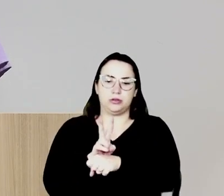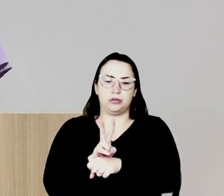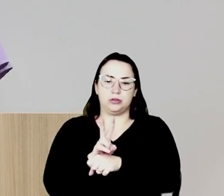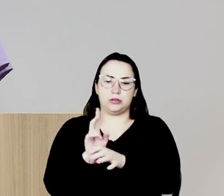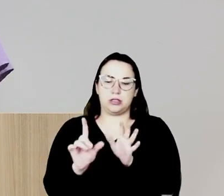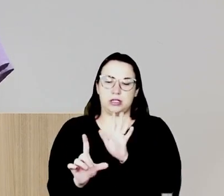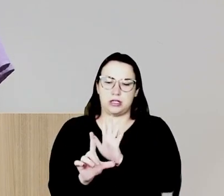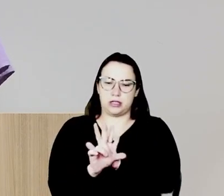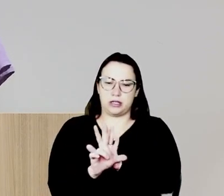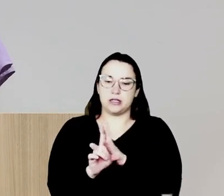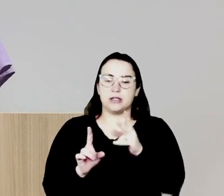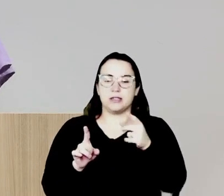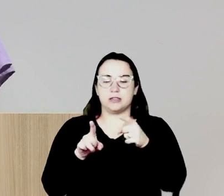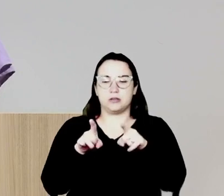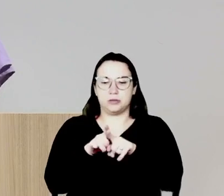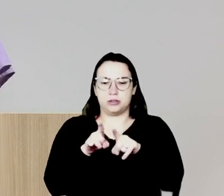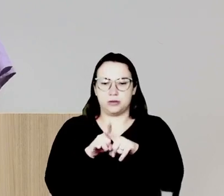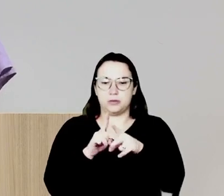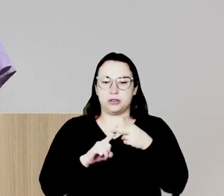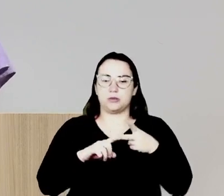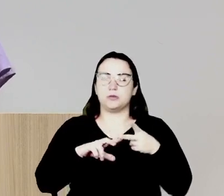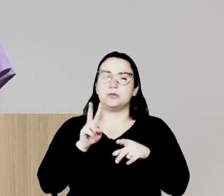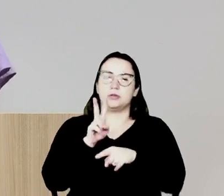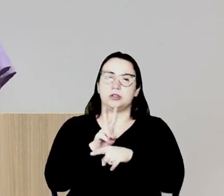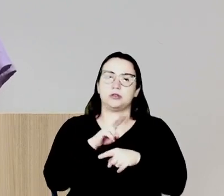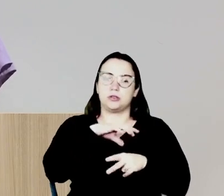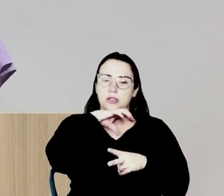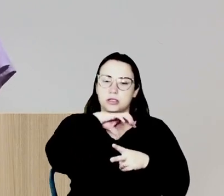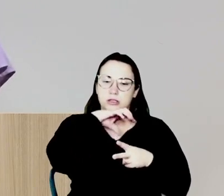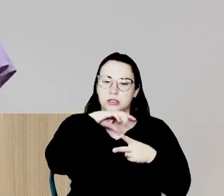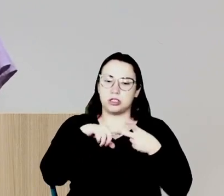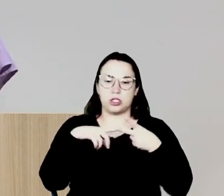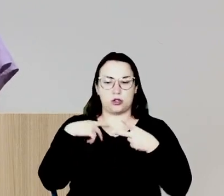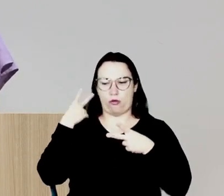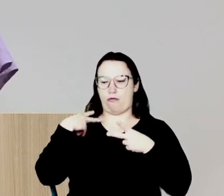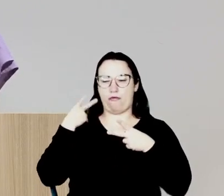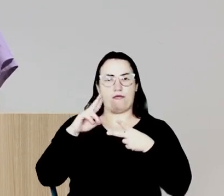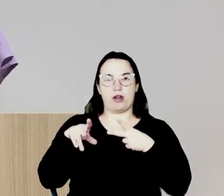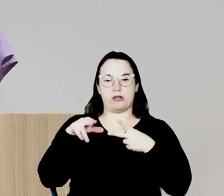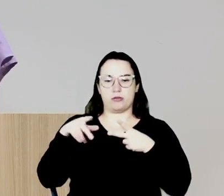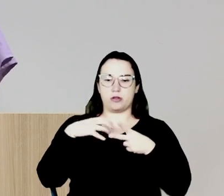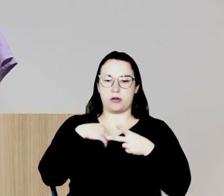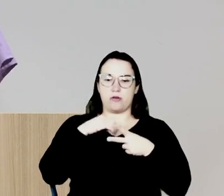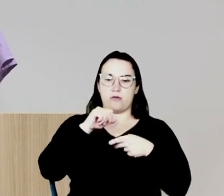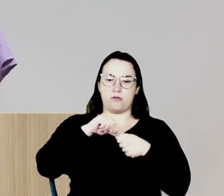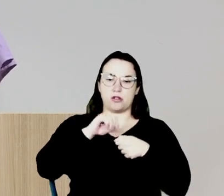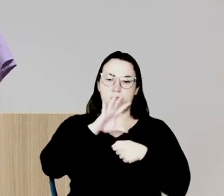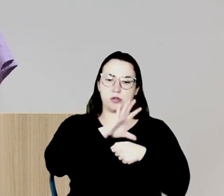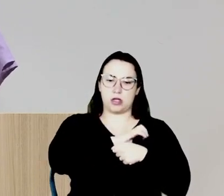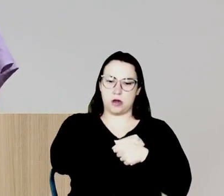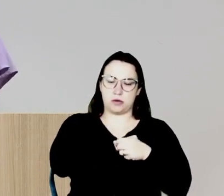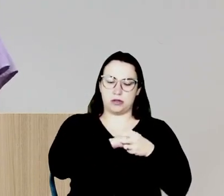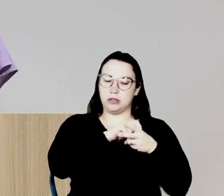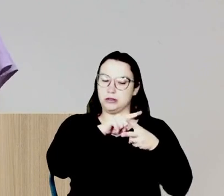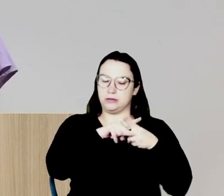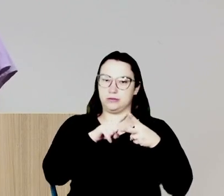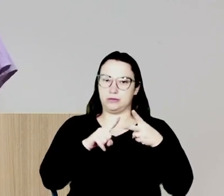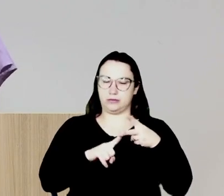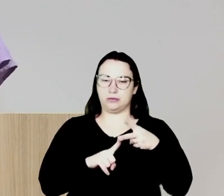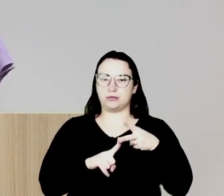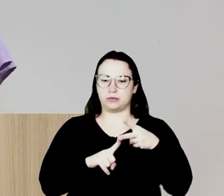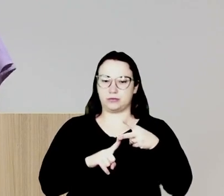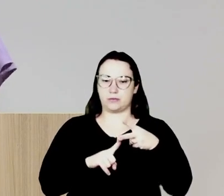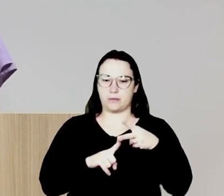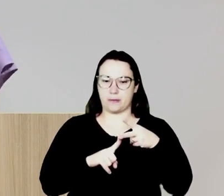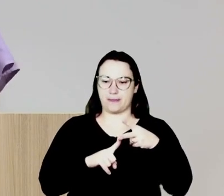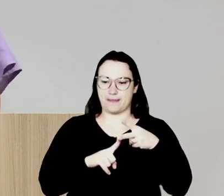eu sou cobrada como protetora de animais, que não é função de vereador, mas eu faço porque amo. E essa função que me, isso que me deram